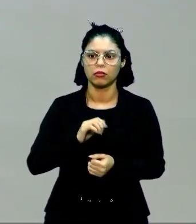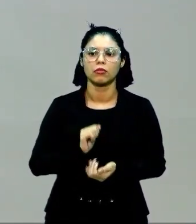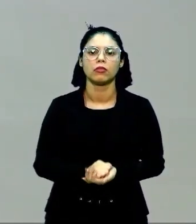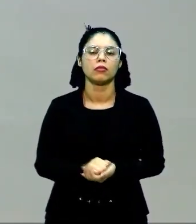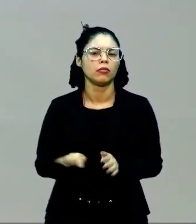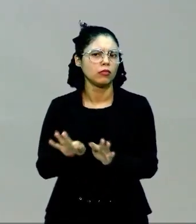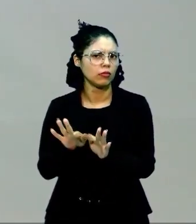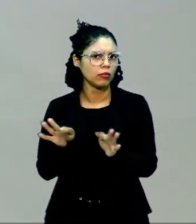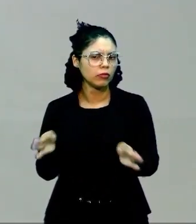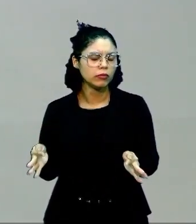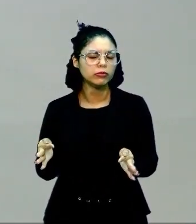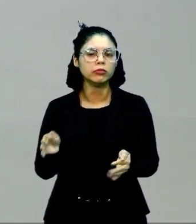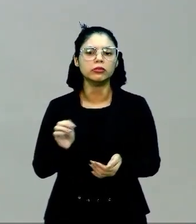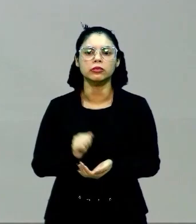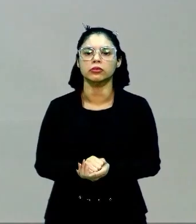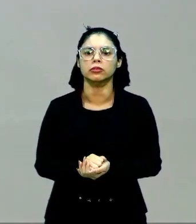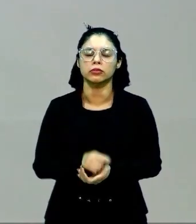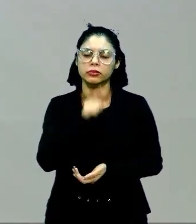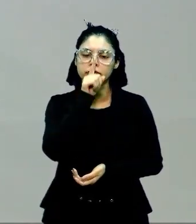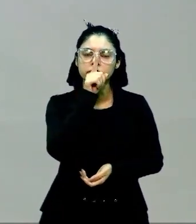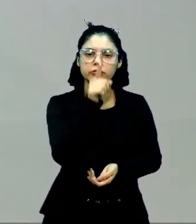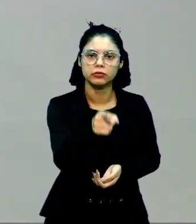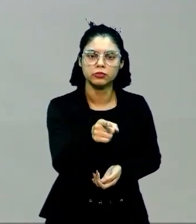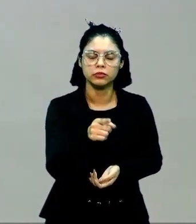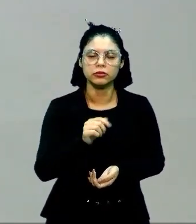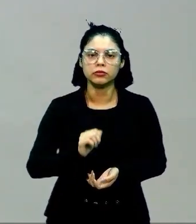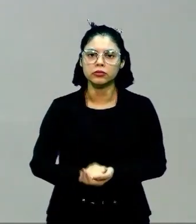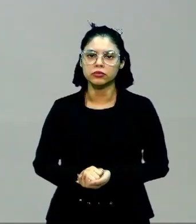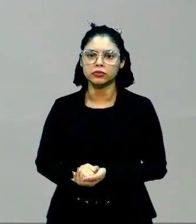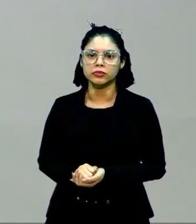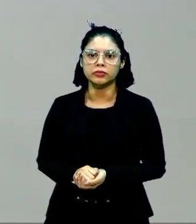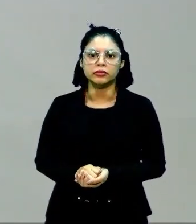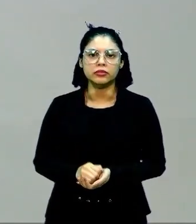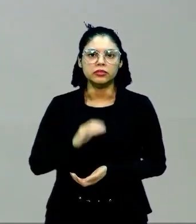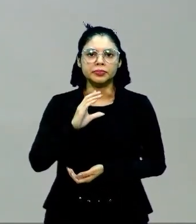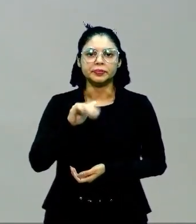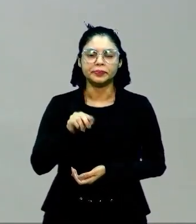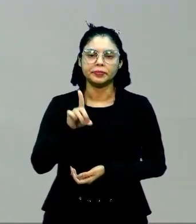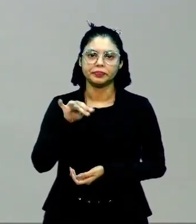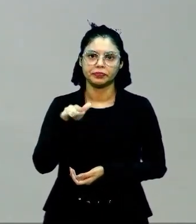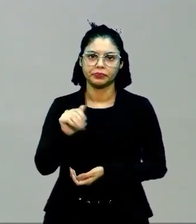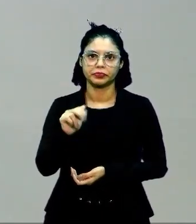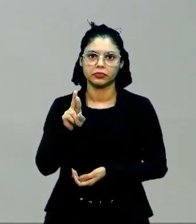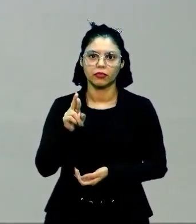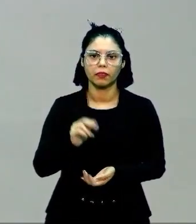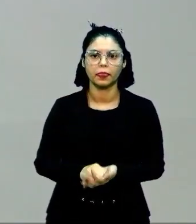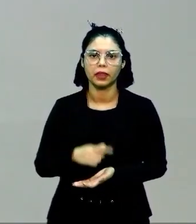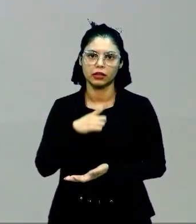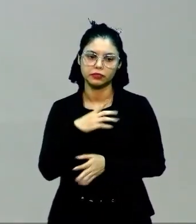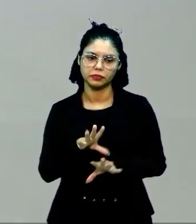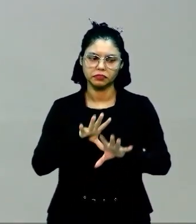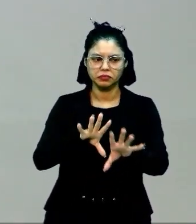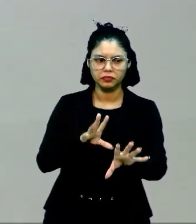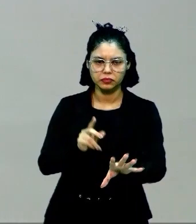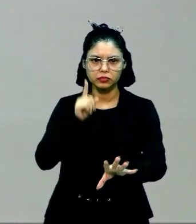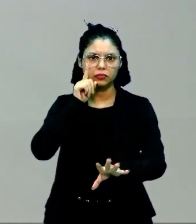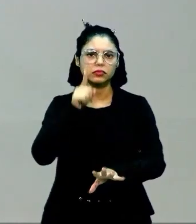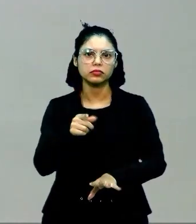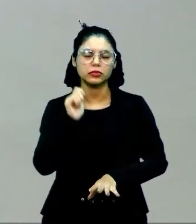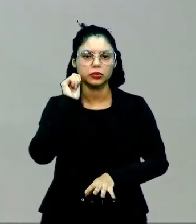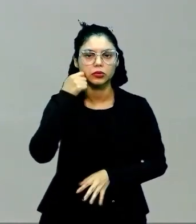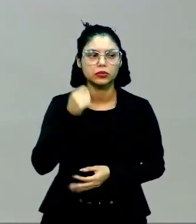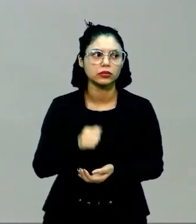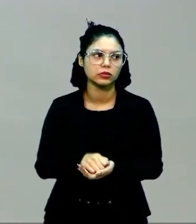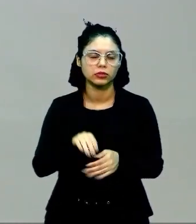não simplesmente julgar, não somente condenar. Ah, o negro, ele